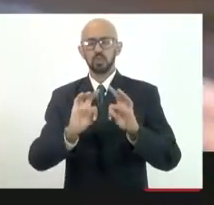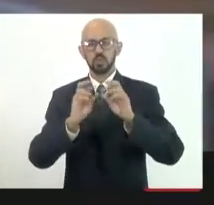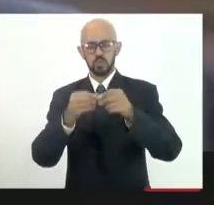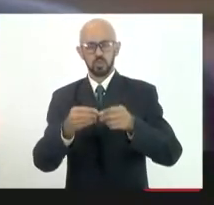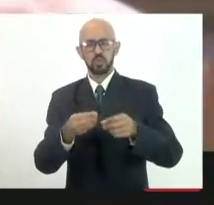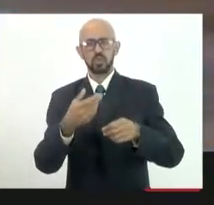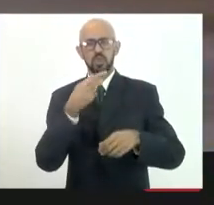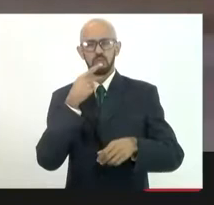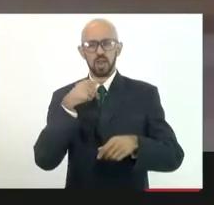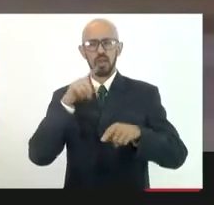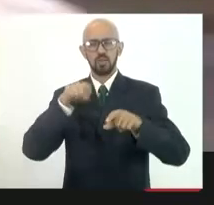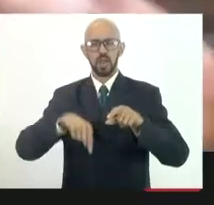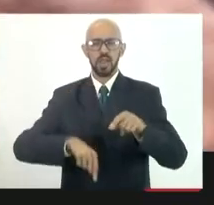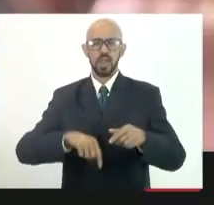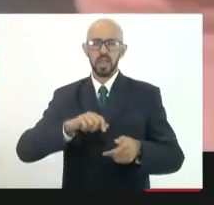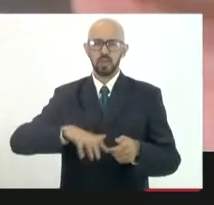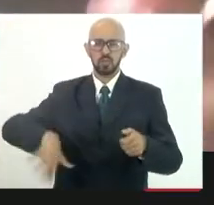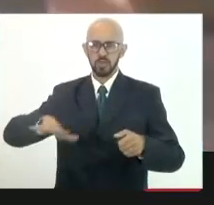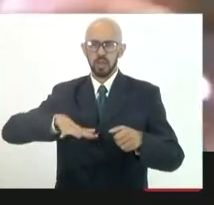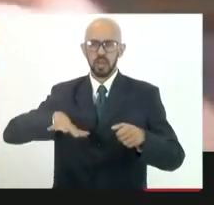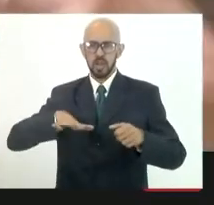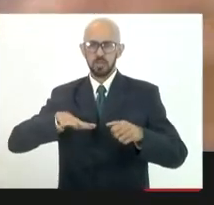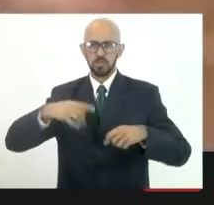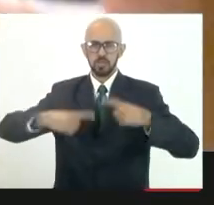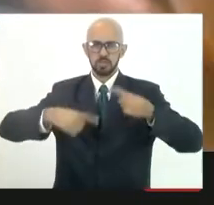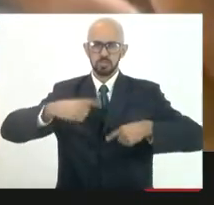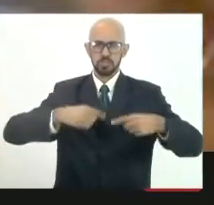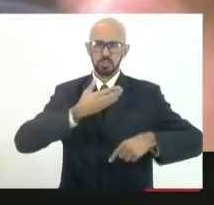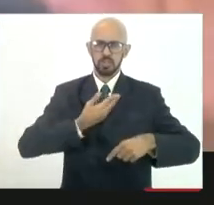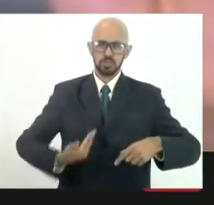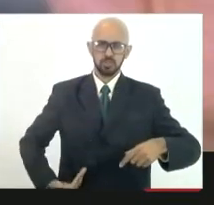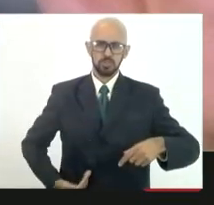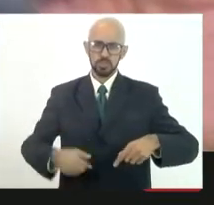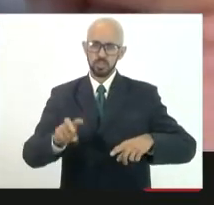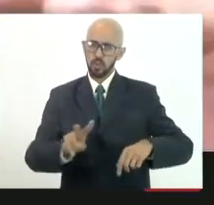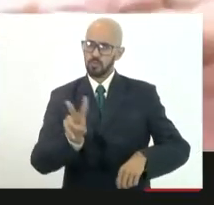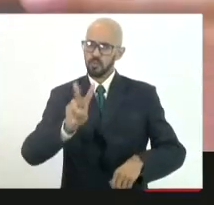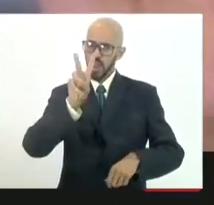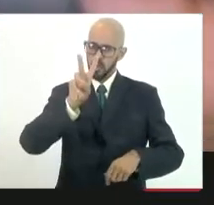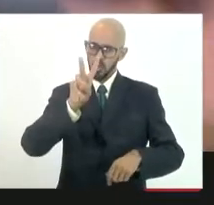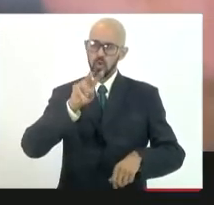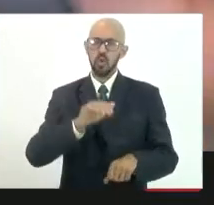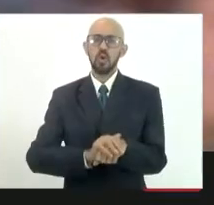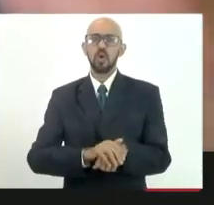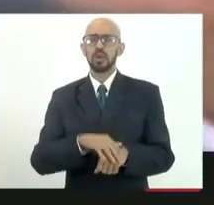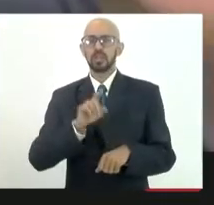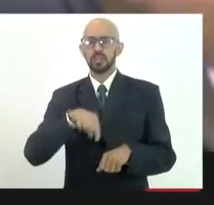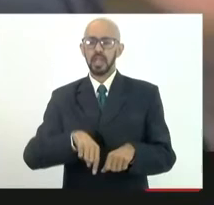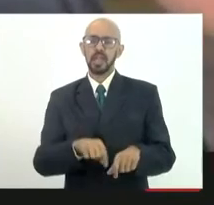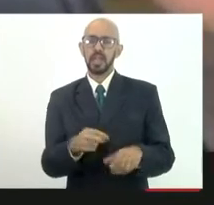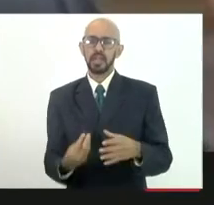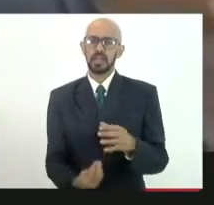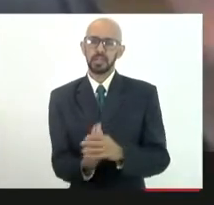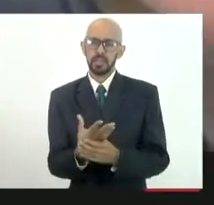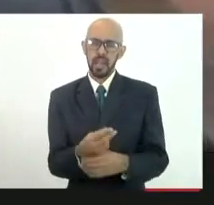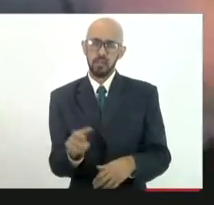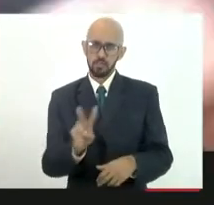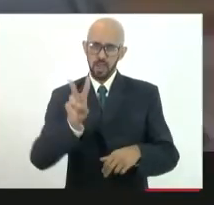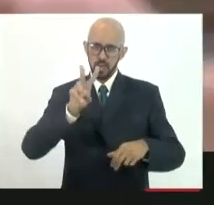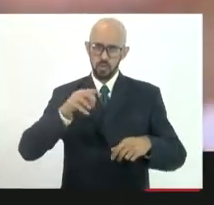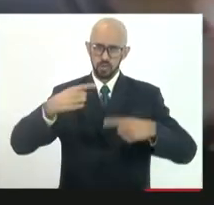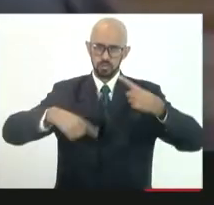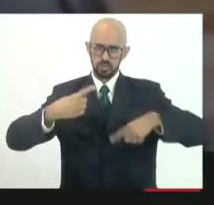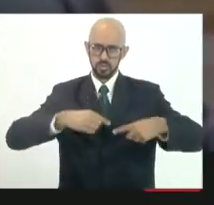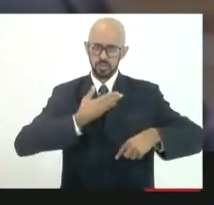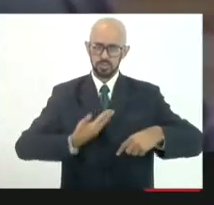no campo das políticas públicas como forma de valorização, né? A forma de garantir que a indução de políticas públicas e